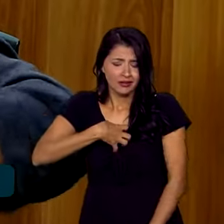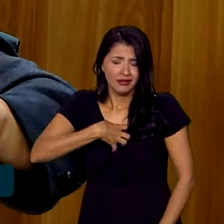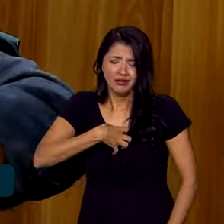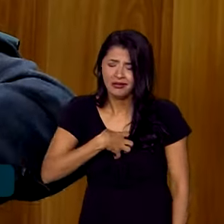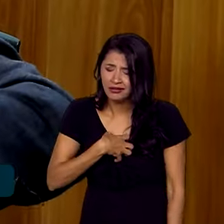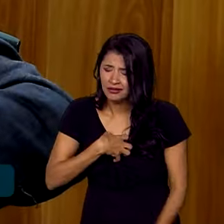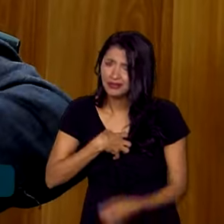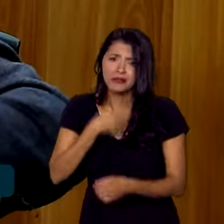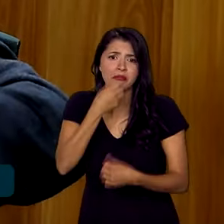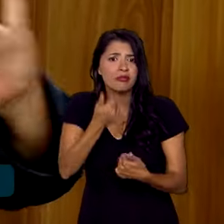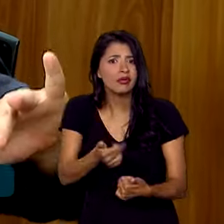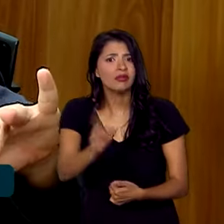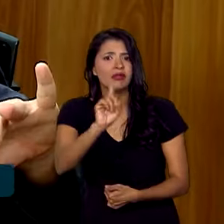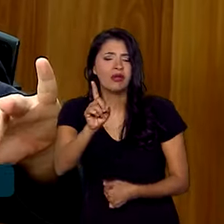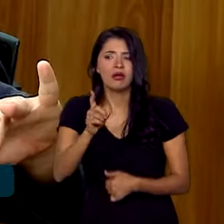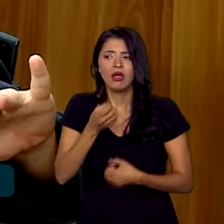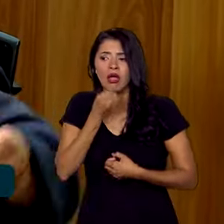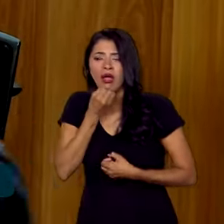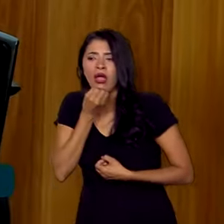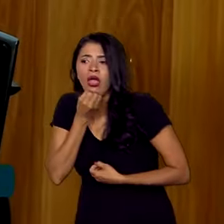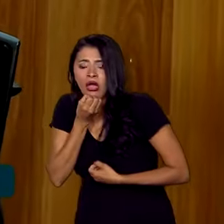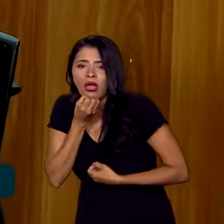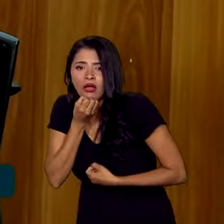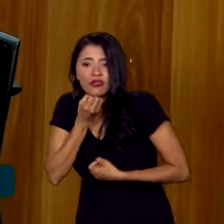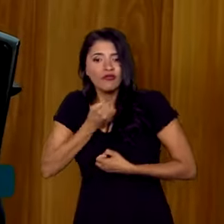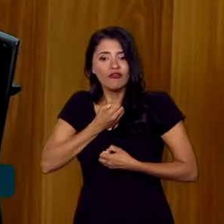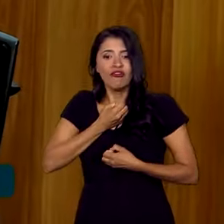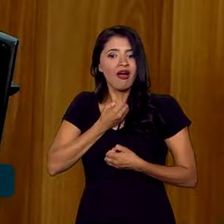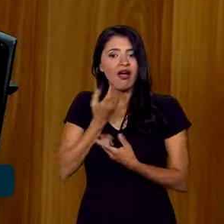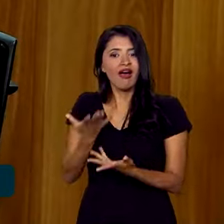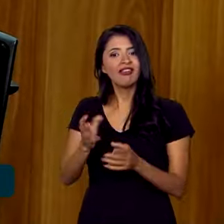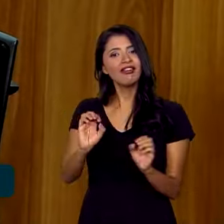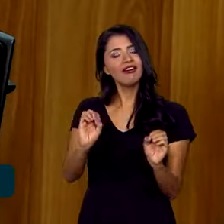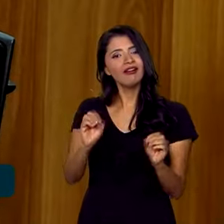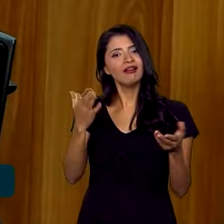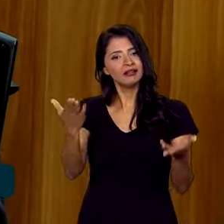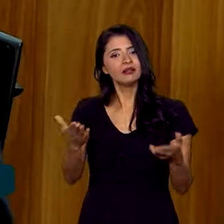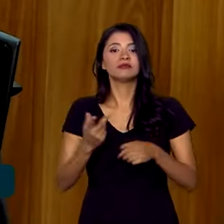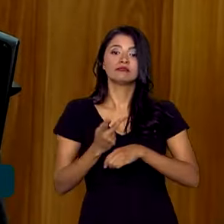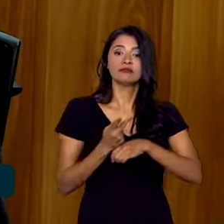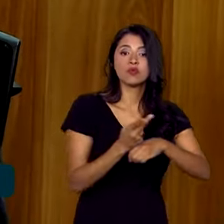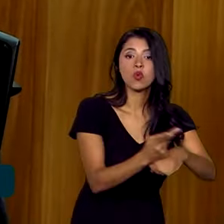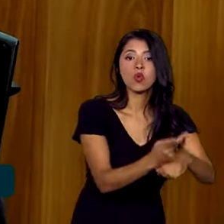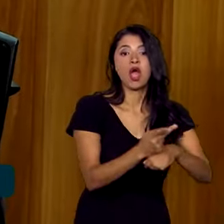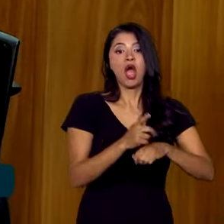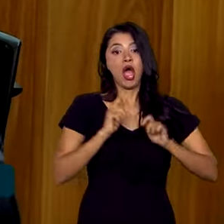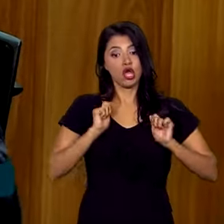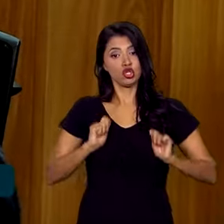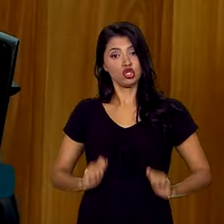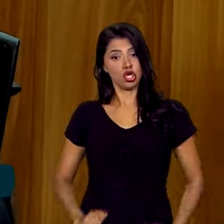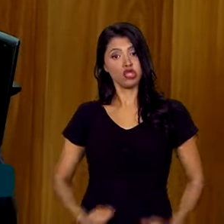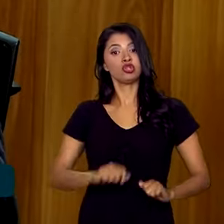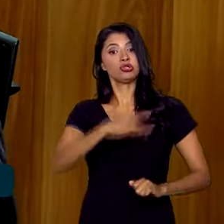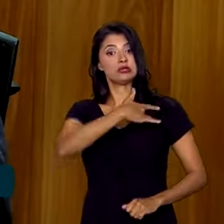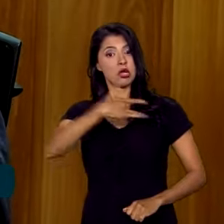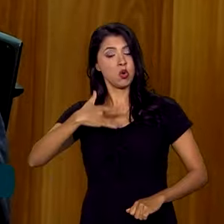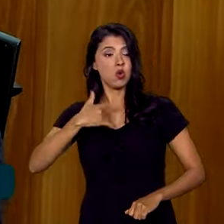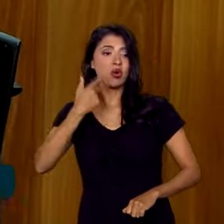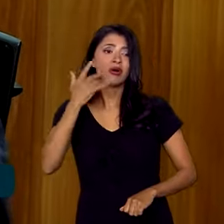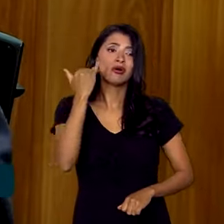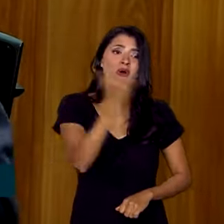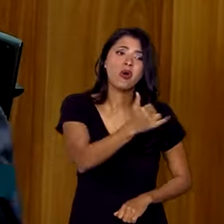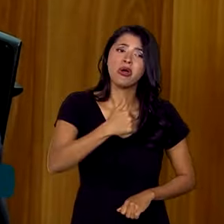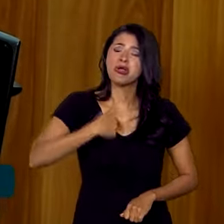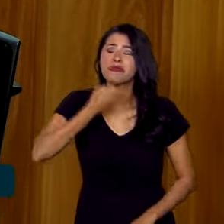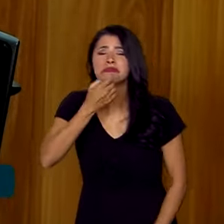gente não e a gente prefere não falar com ninguém a gente buscar o nosso agente comunitário de saúde para falar olha não tô me sentindo bem Tô